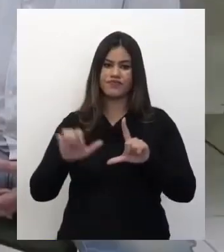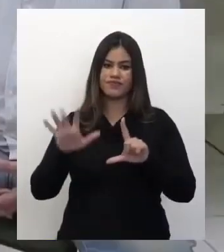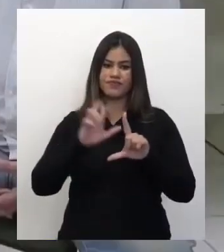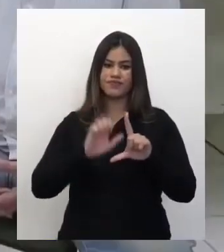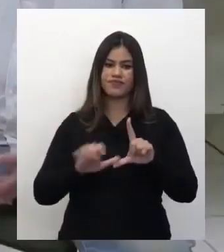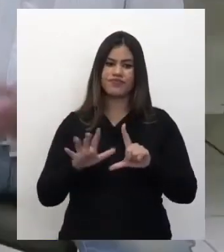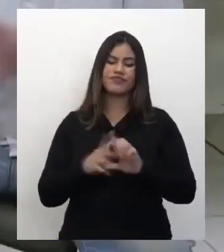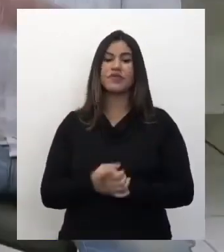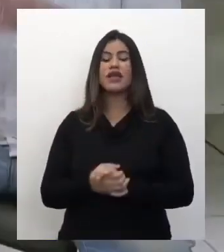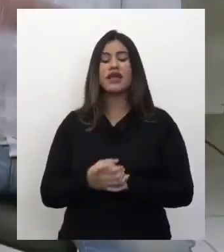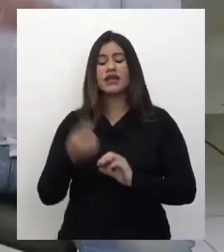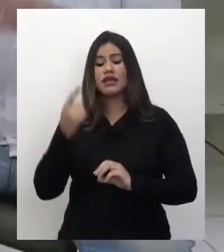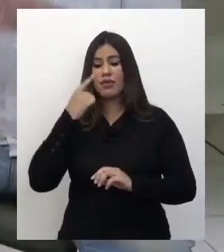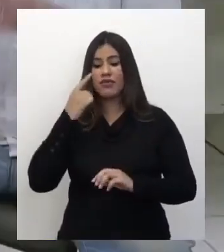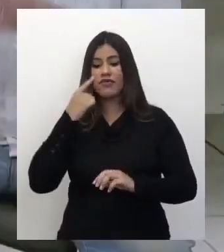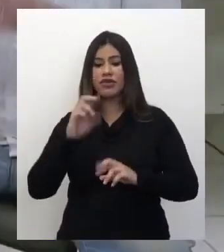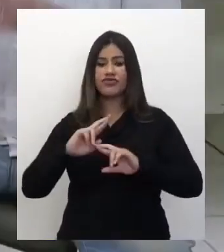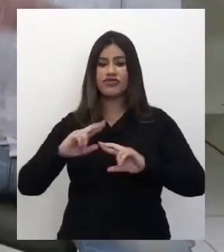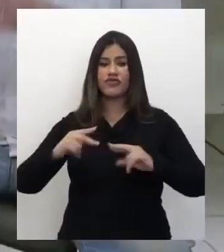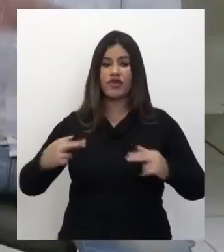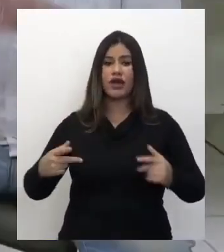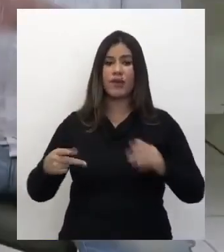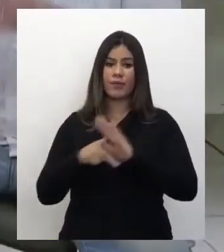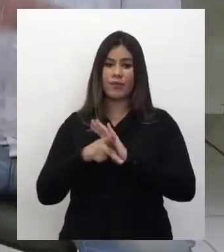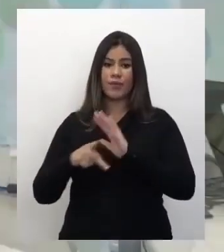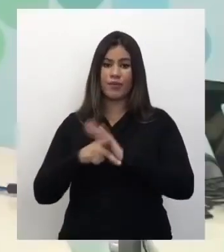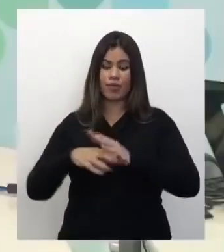da superfície terrestre.